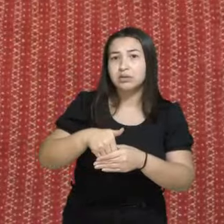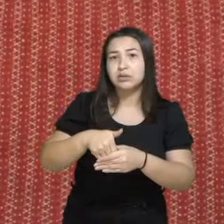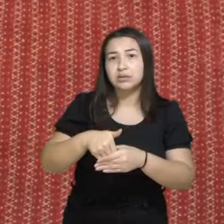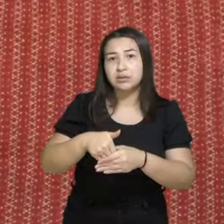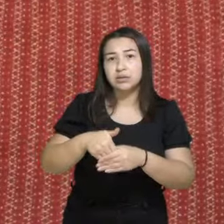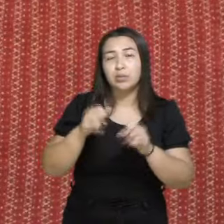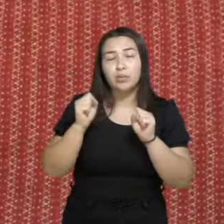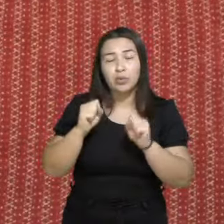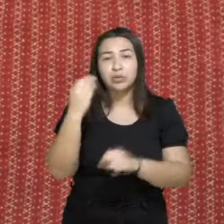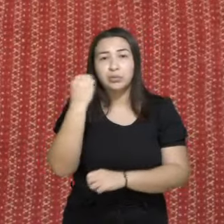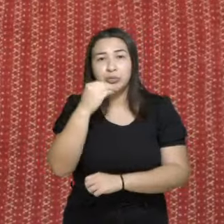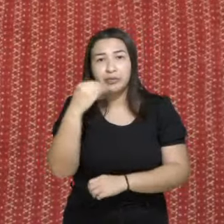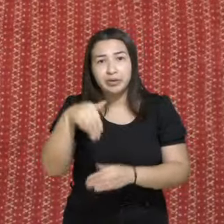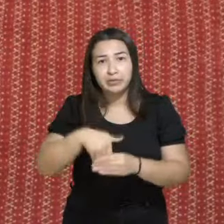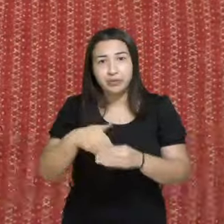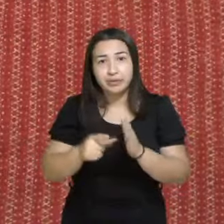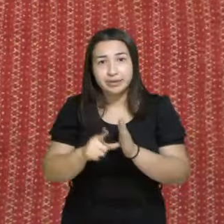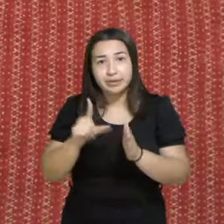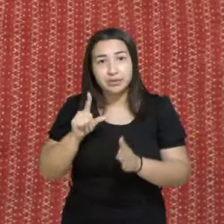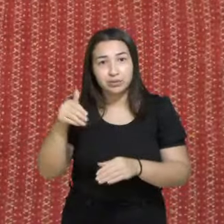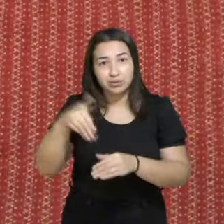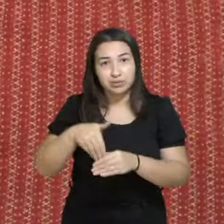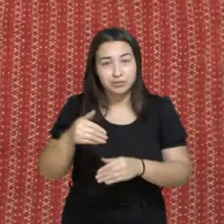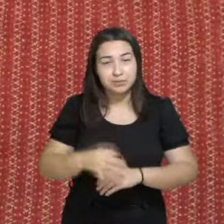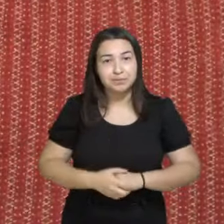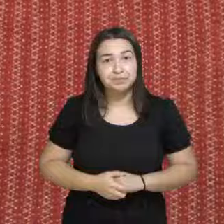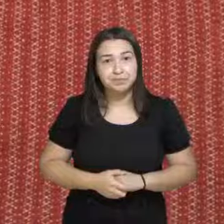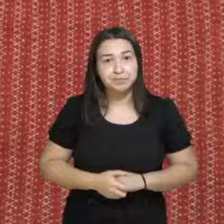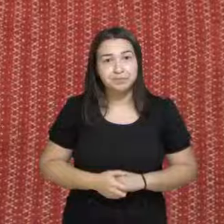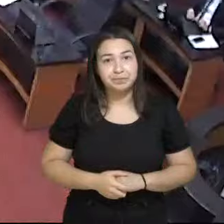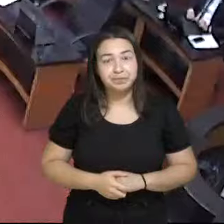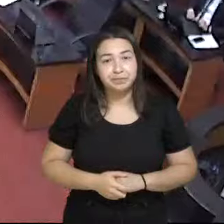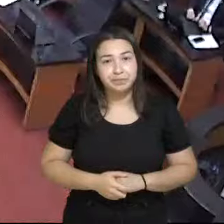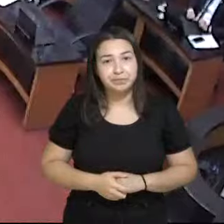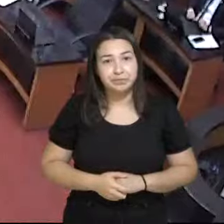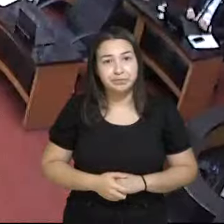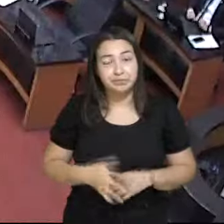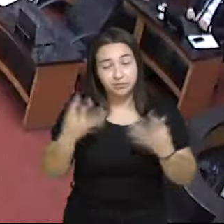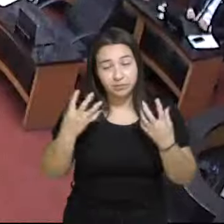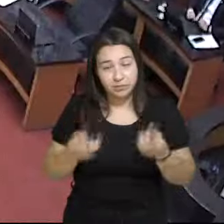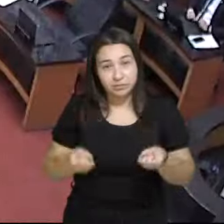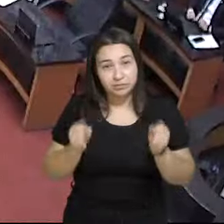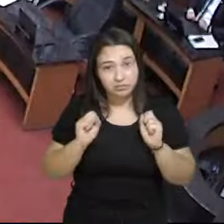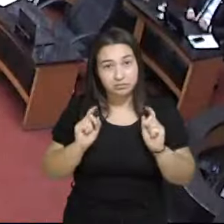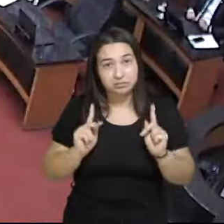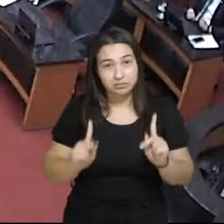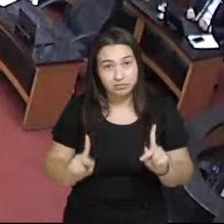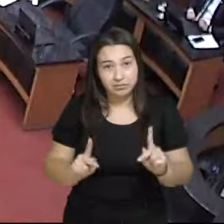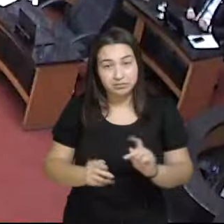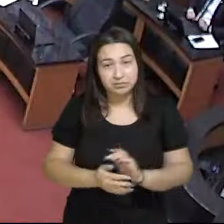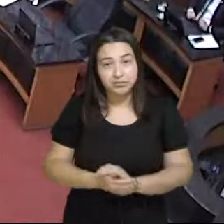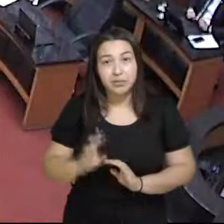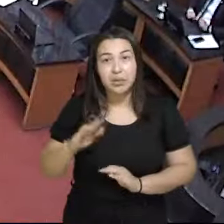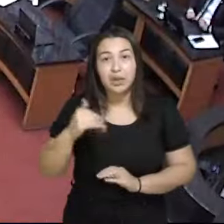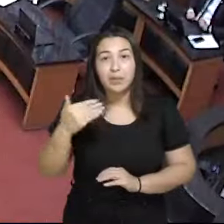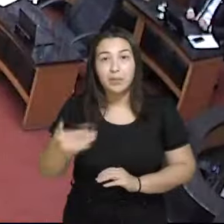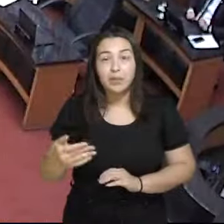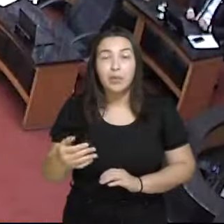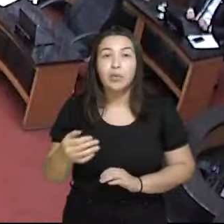votação dos projetos já em poder de Vossa Excelência. Atenderei Vossa Excelência assim que nós apreciarmos os projetos de